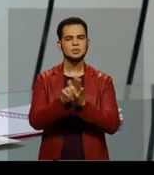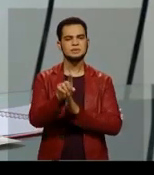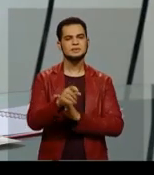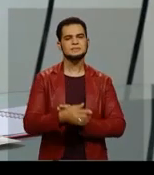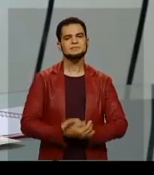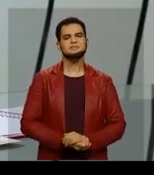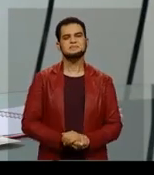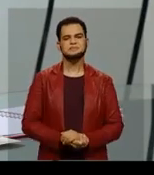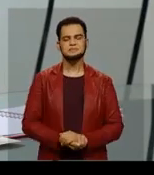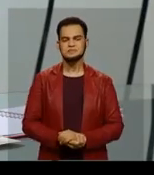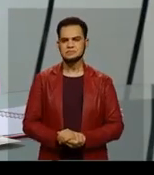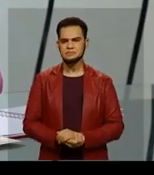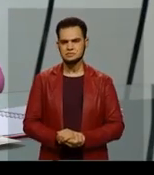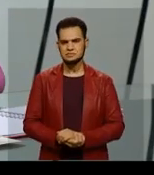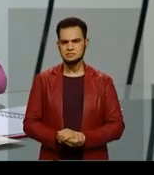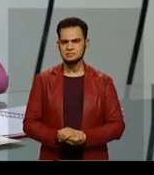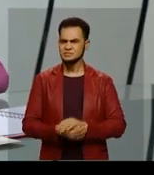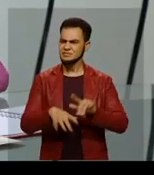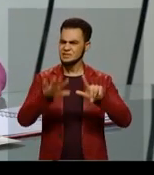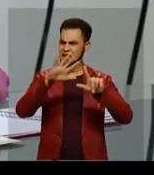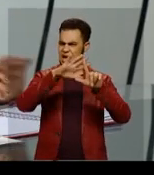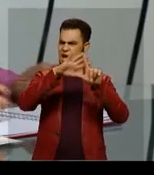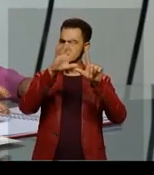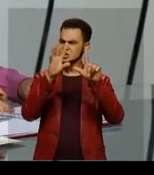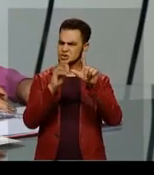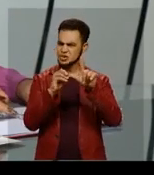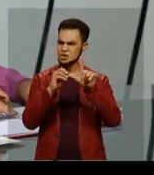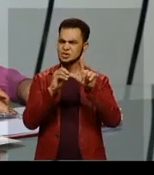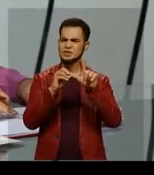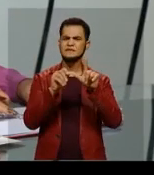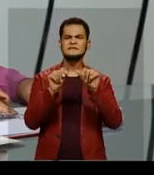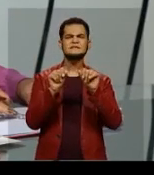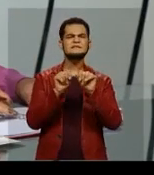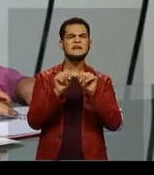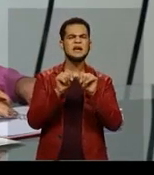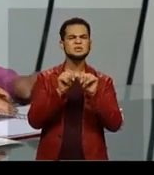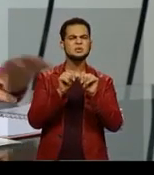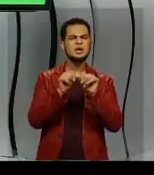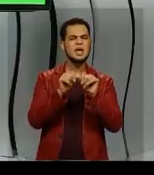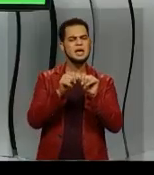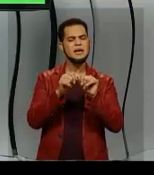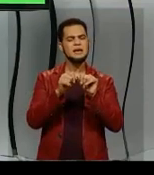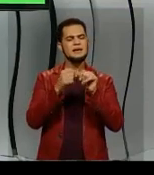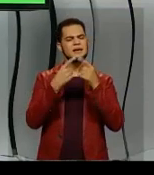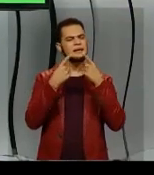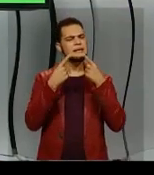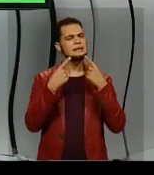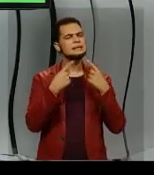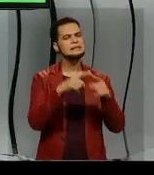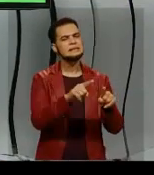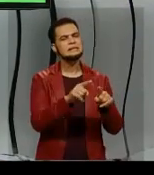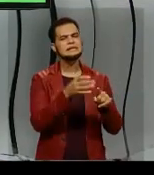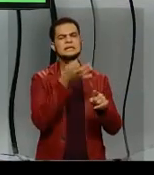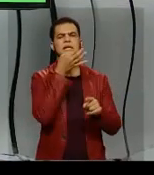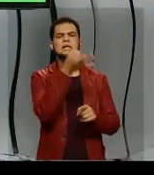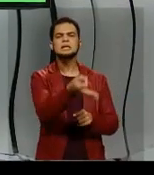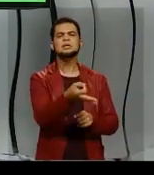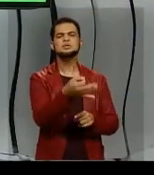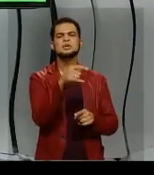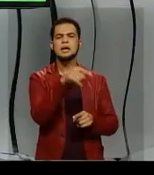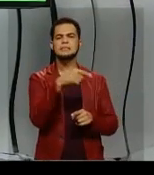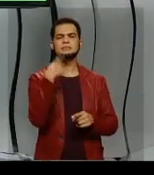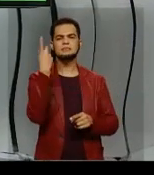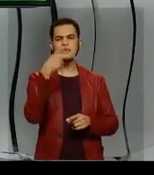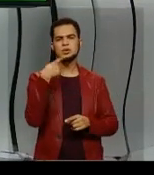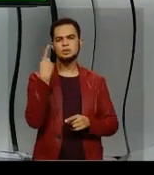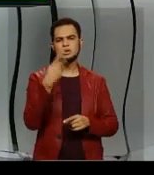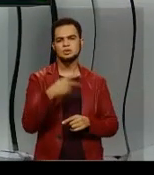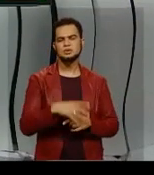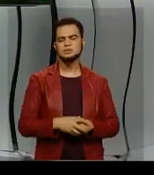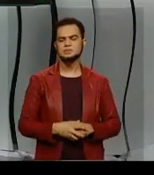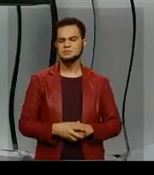A charge faz crítica política, professor Fernando? Faz e muita coisa.